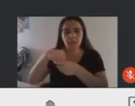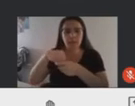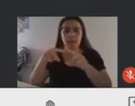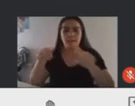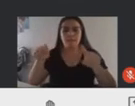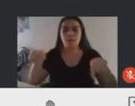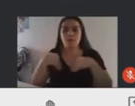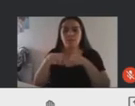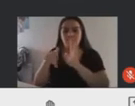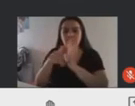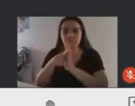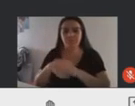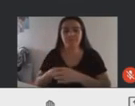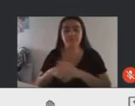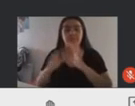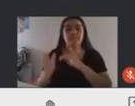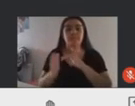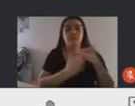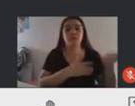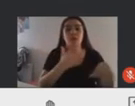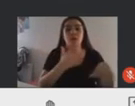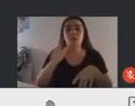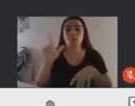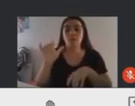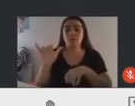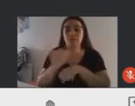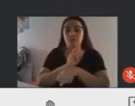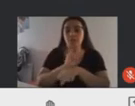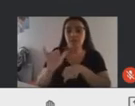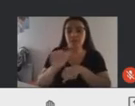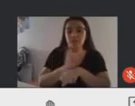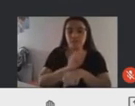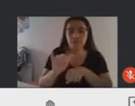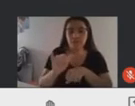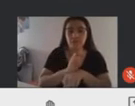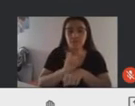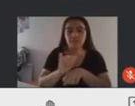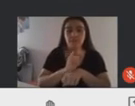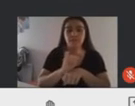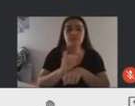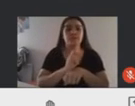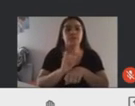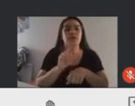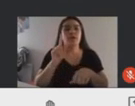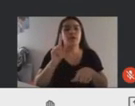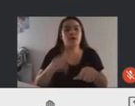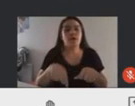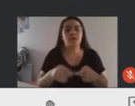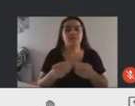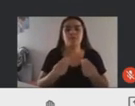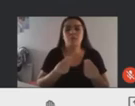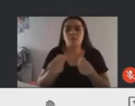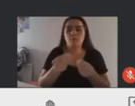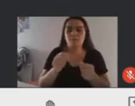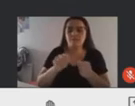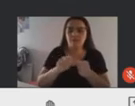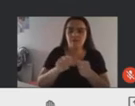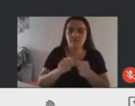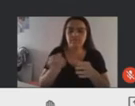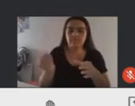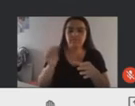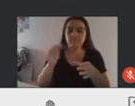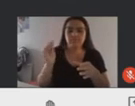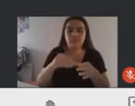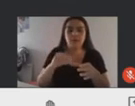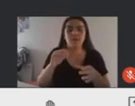Bem, outras estratégias que nós trabalhamos são estratégias, como eu falei, de introdução da amostra. Por quê? Porque a gente, como eu mostrei